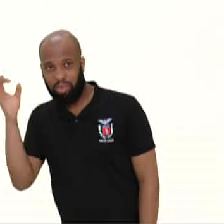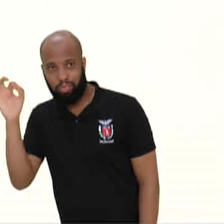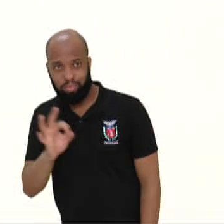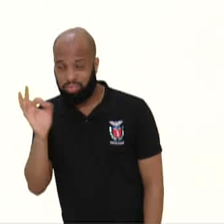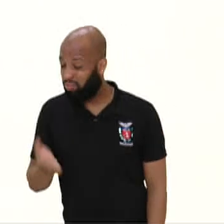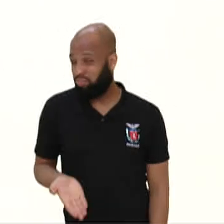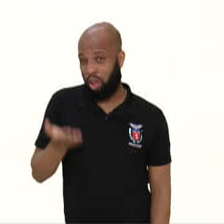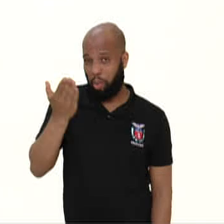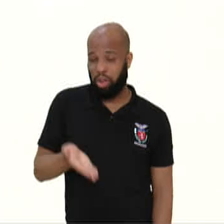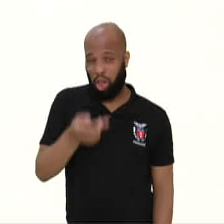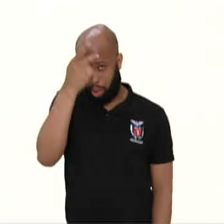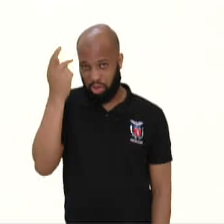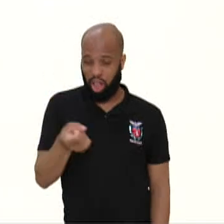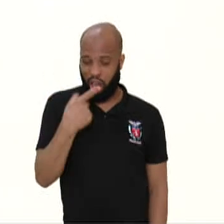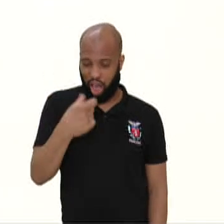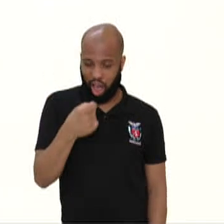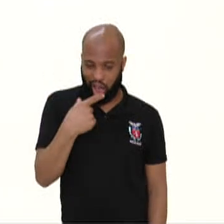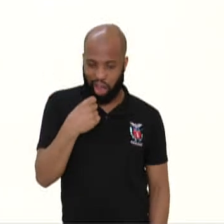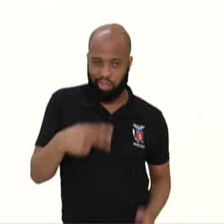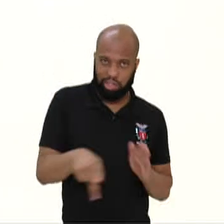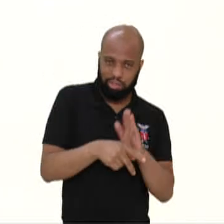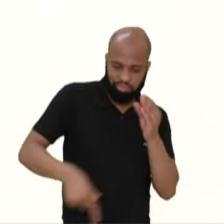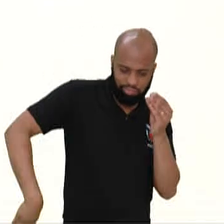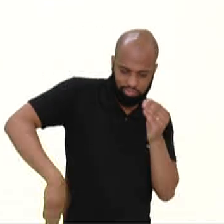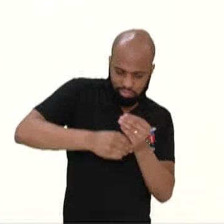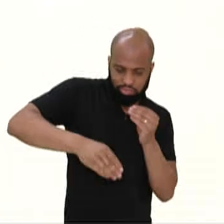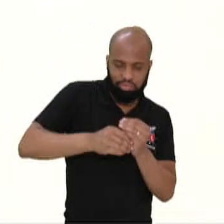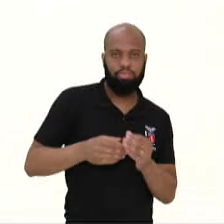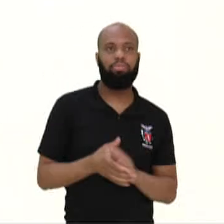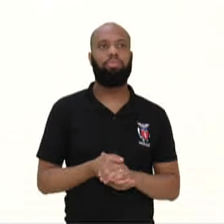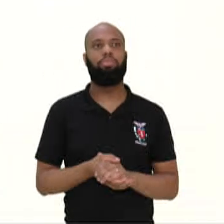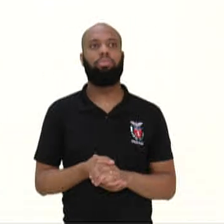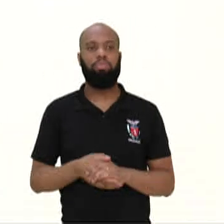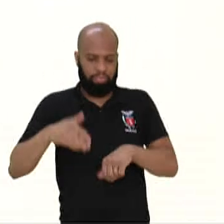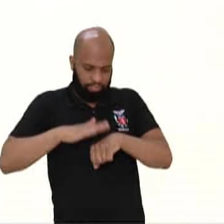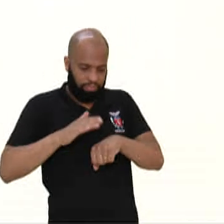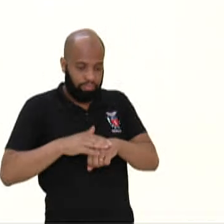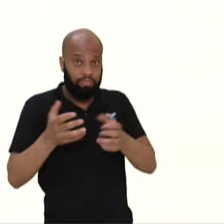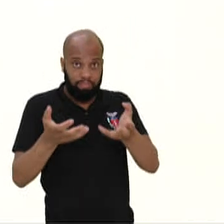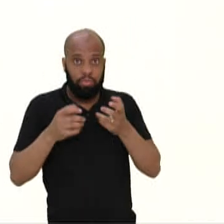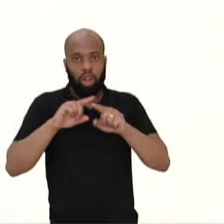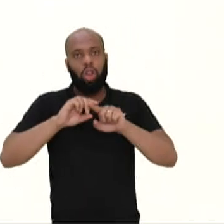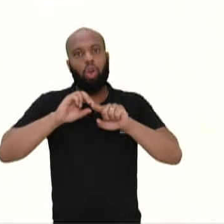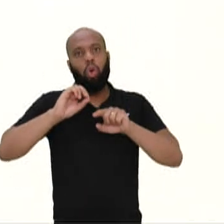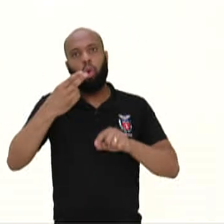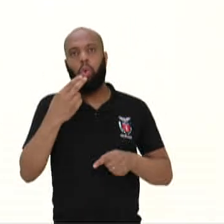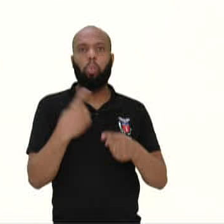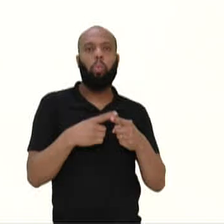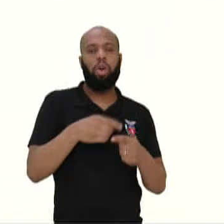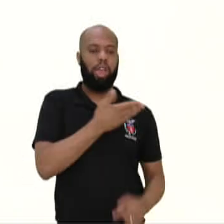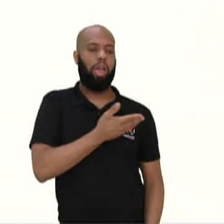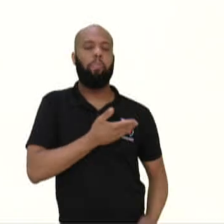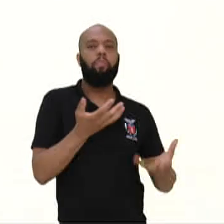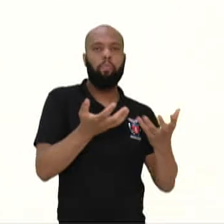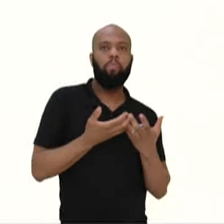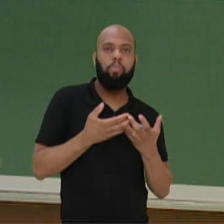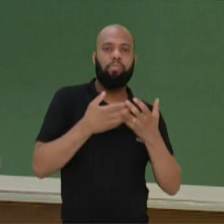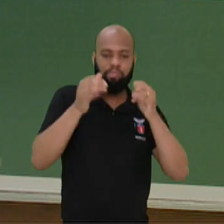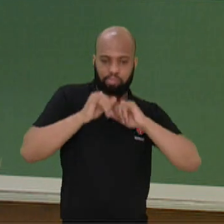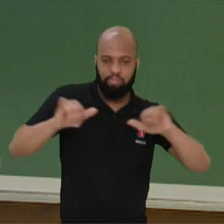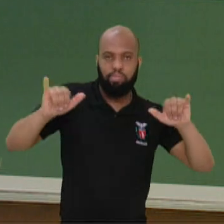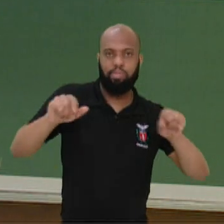233% no consumo de suplementos. Iniciativa própria ou indicação de amigos sem a devida recomendação especializada.